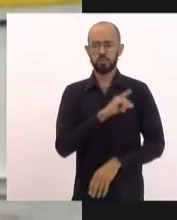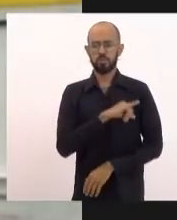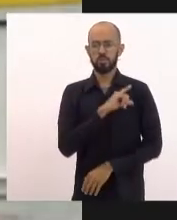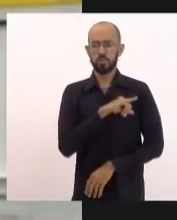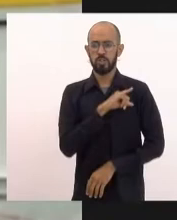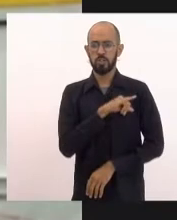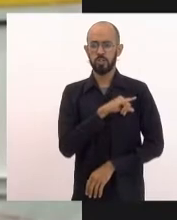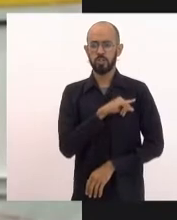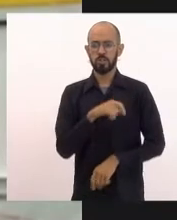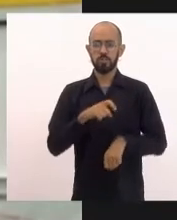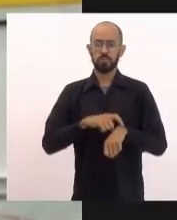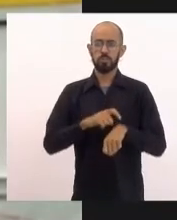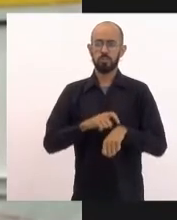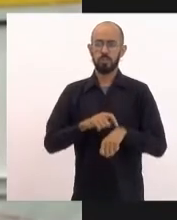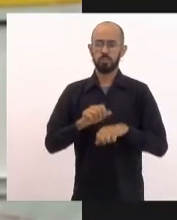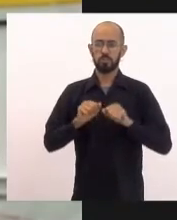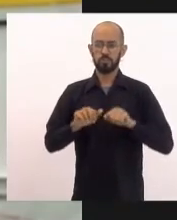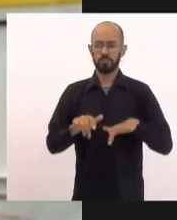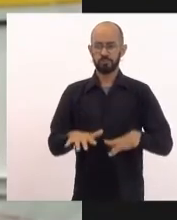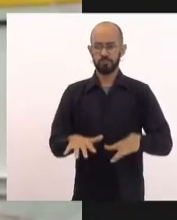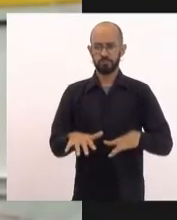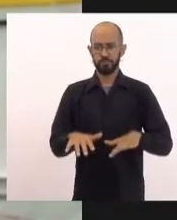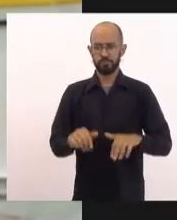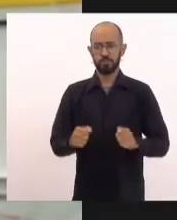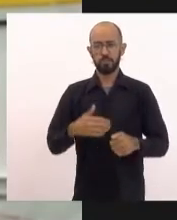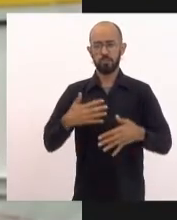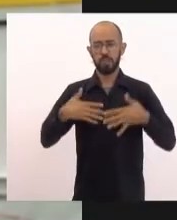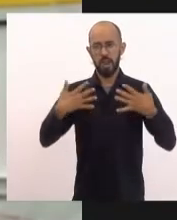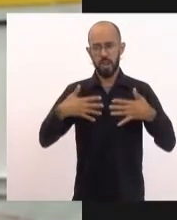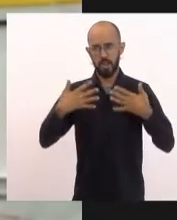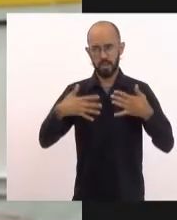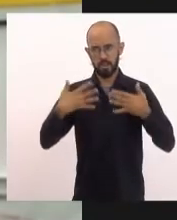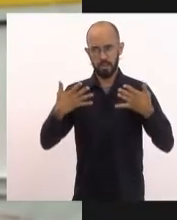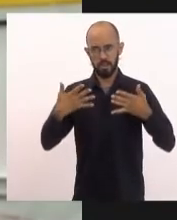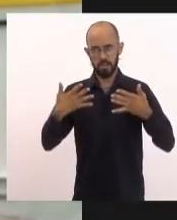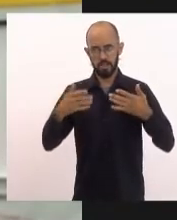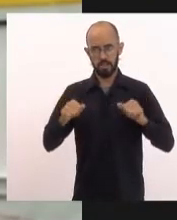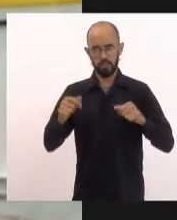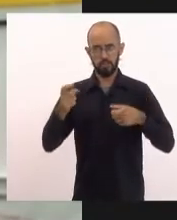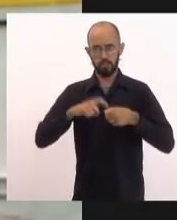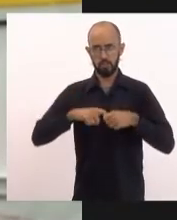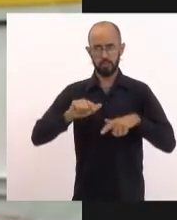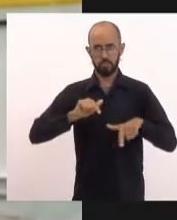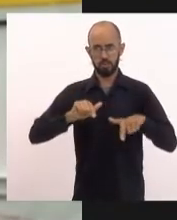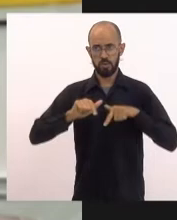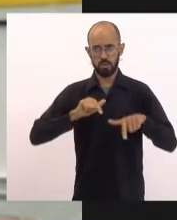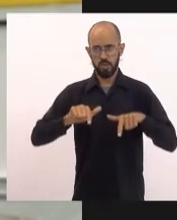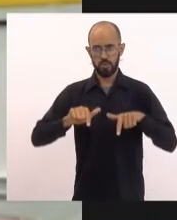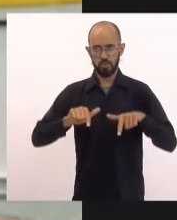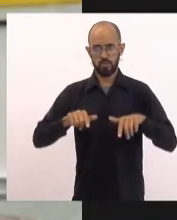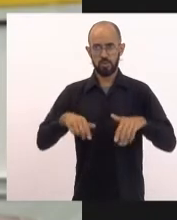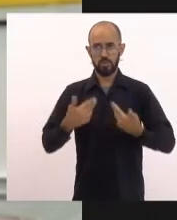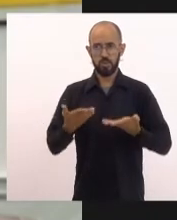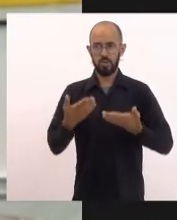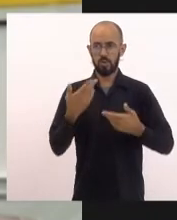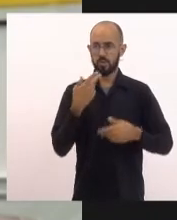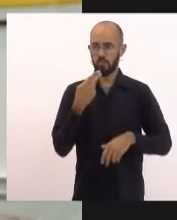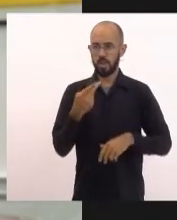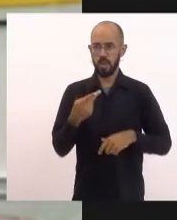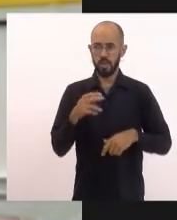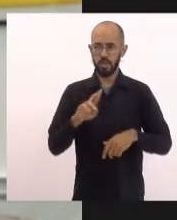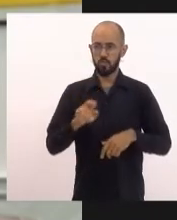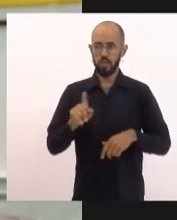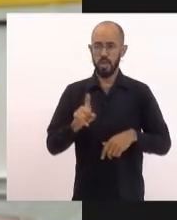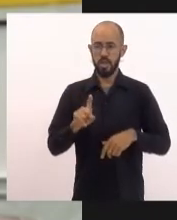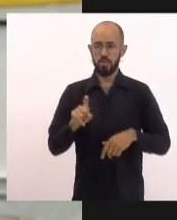de pandemia. Então, com muita alegria aí retomar os trabalhos. Me manifestar sobre aqui não é para